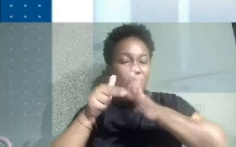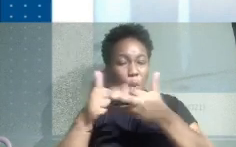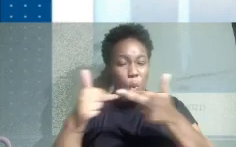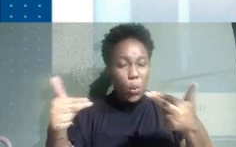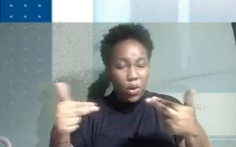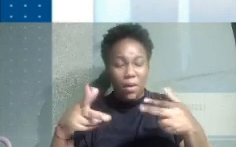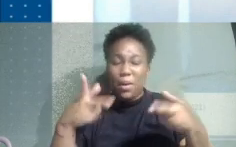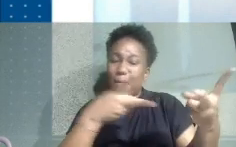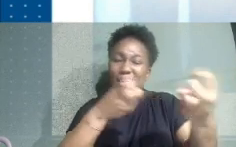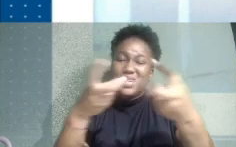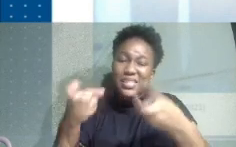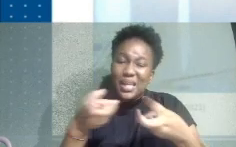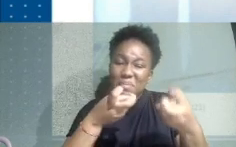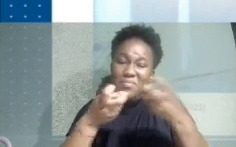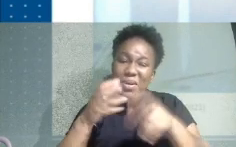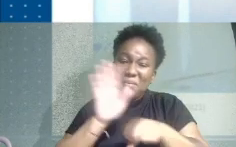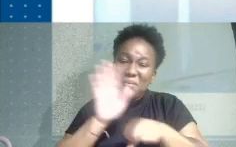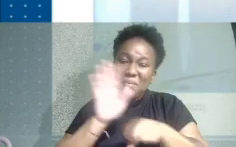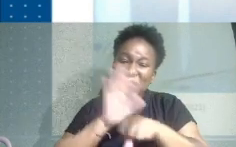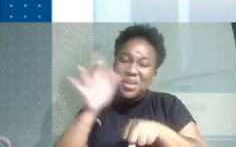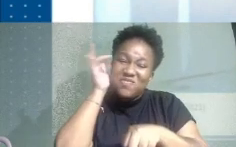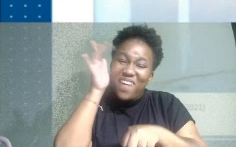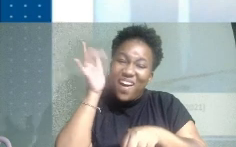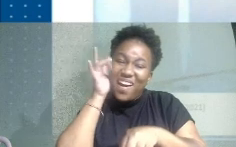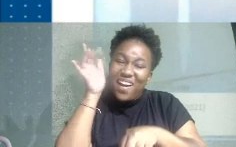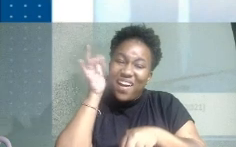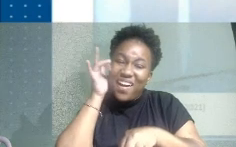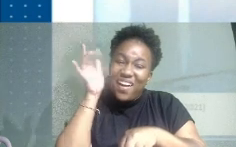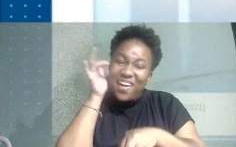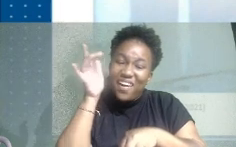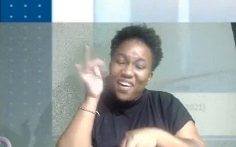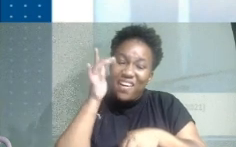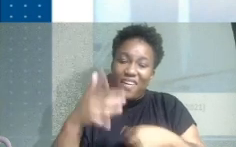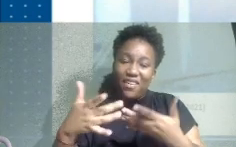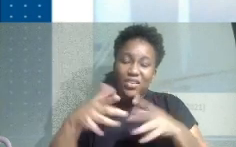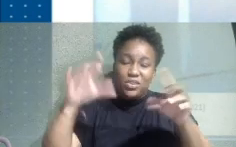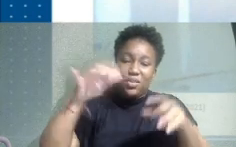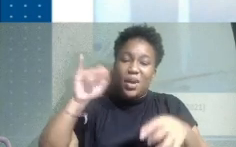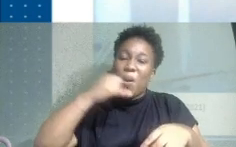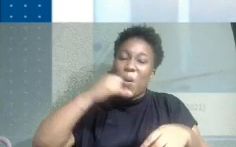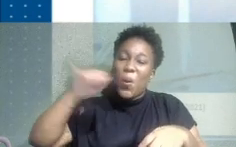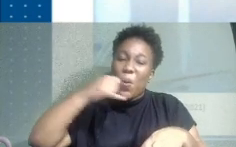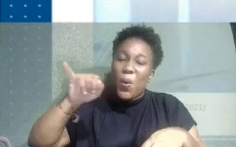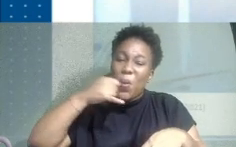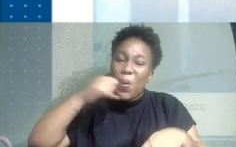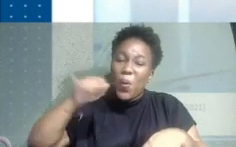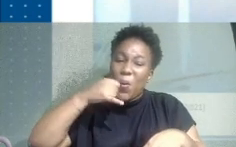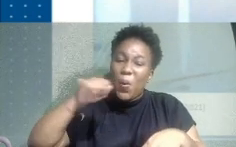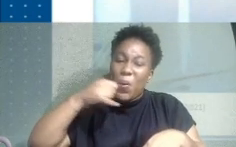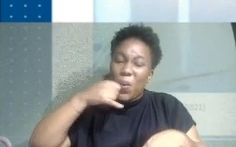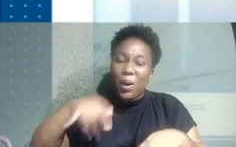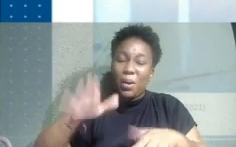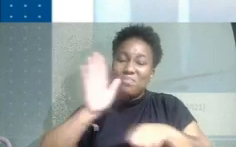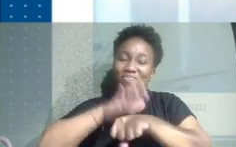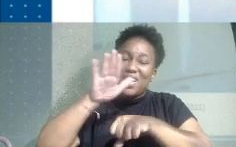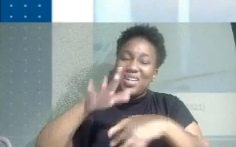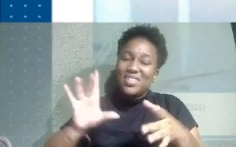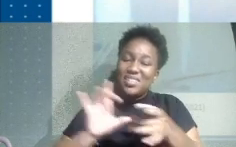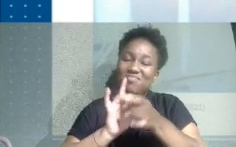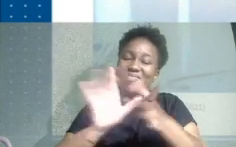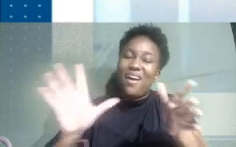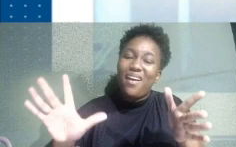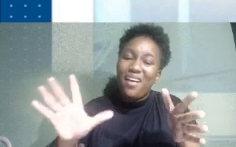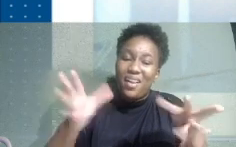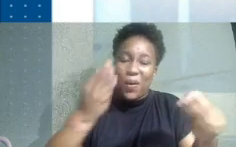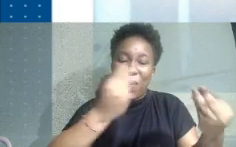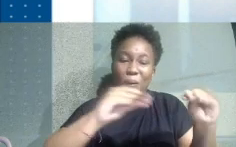olha só como é muito mais fácil eu passar o eletroduto. Eu tenho muito mais liberdade para colocar